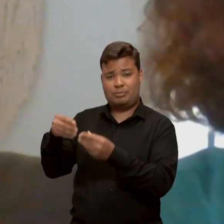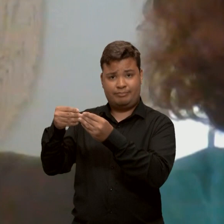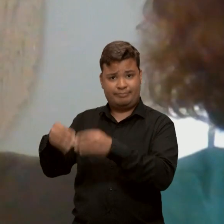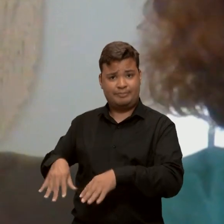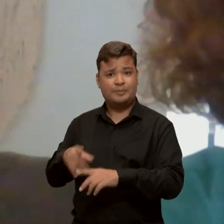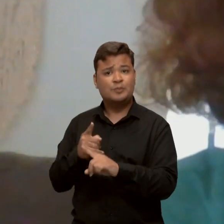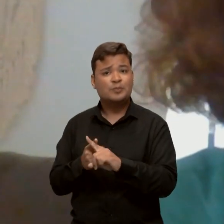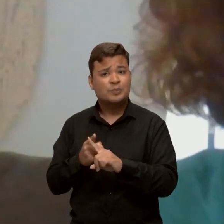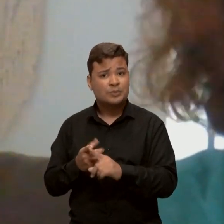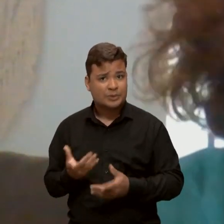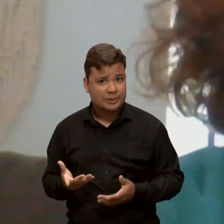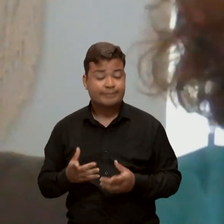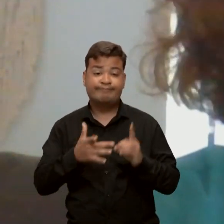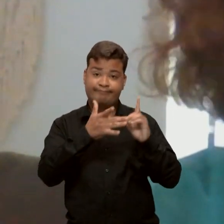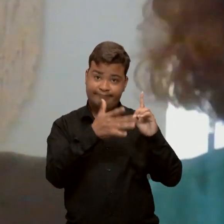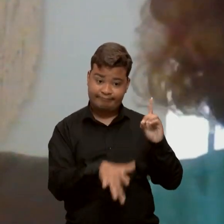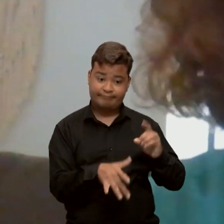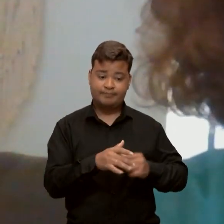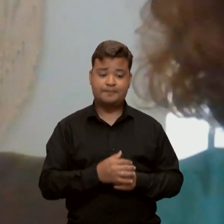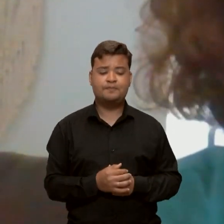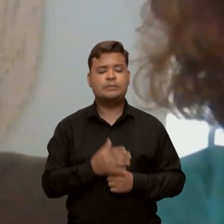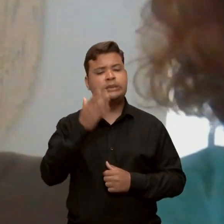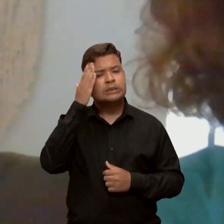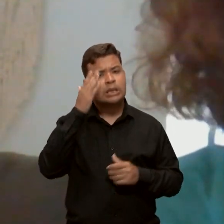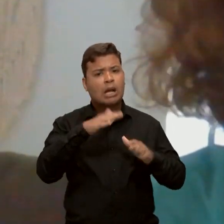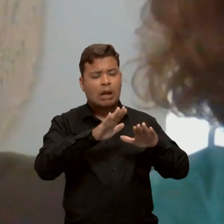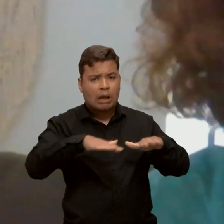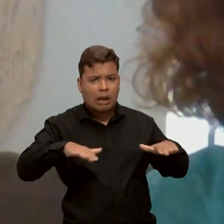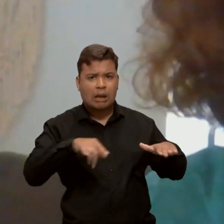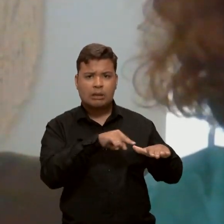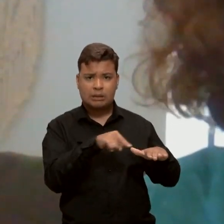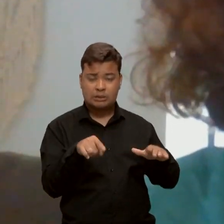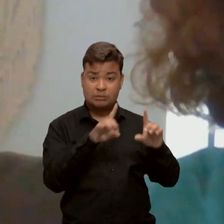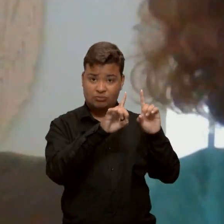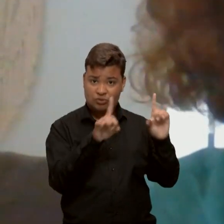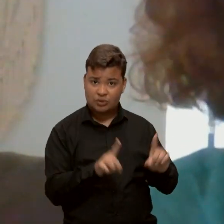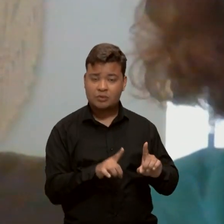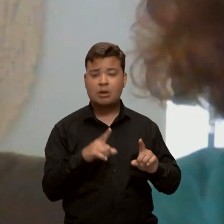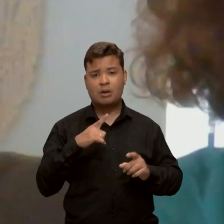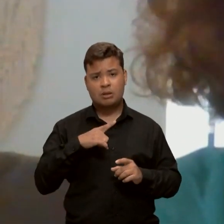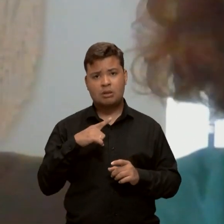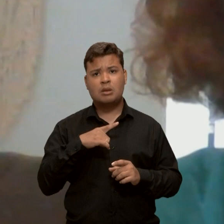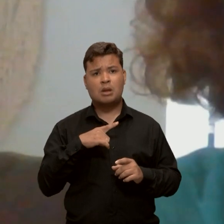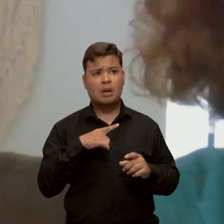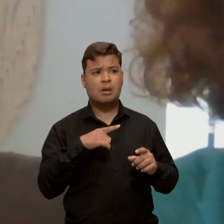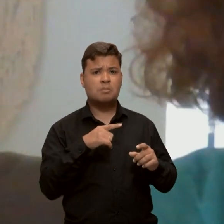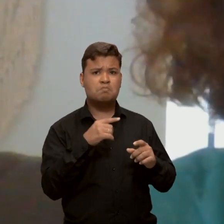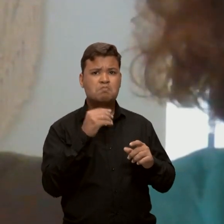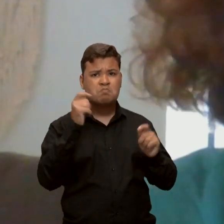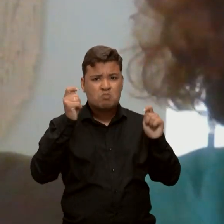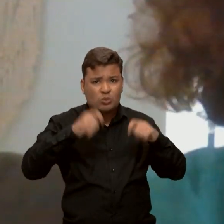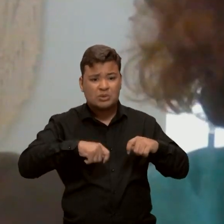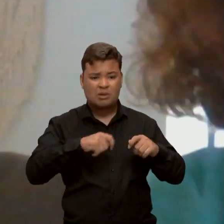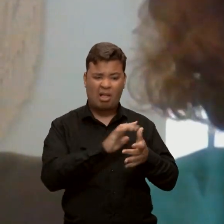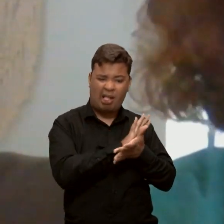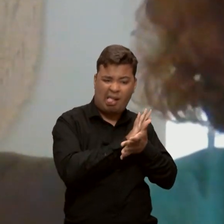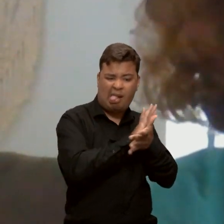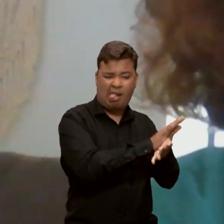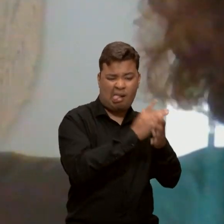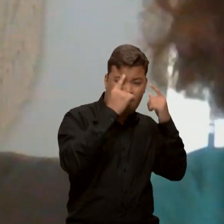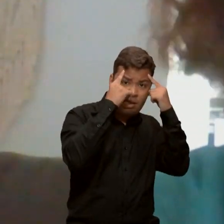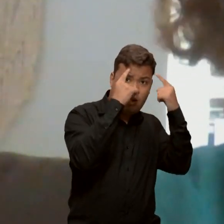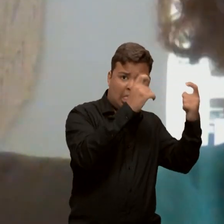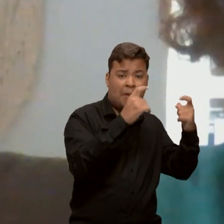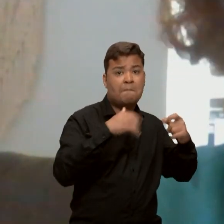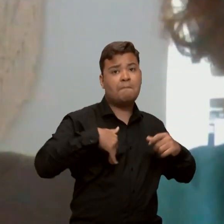26,7% maior chance de sofrer algum tipo de violência do que as demais crianças. E aí,